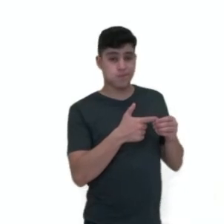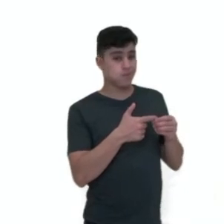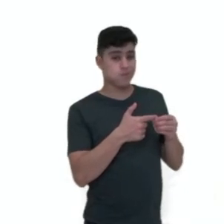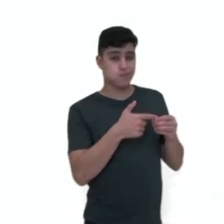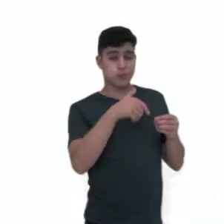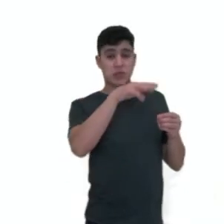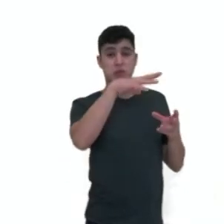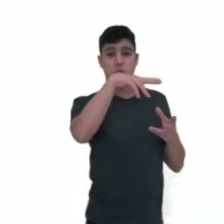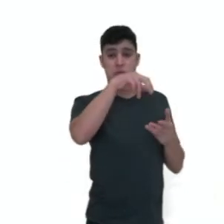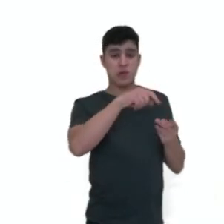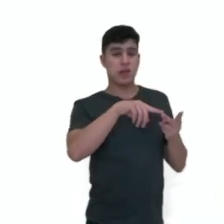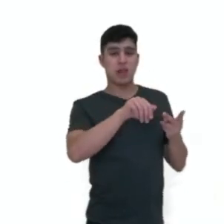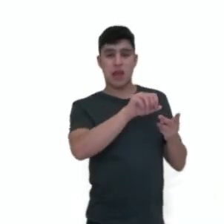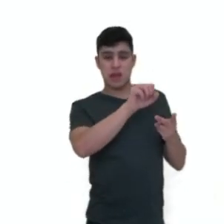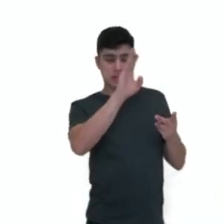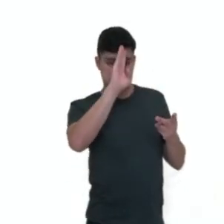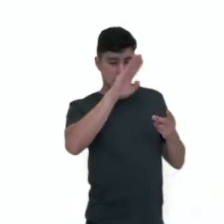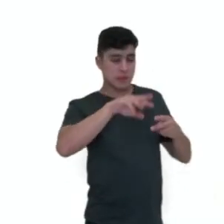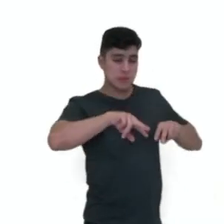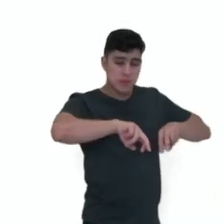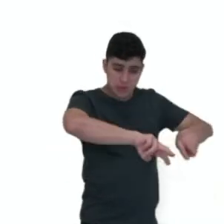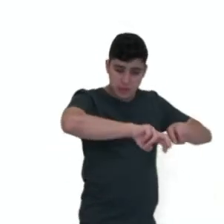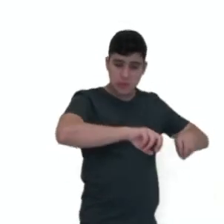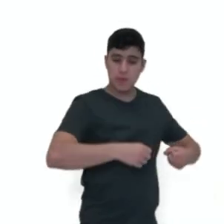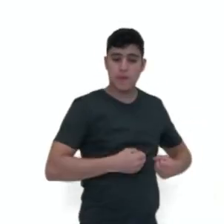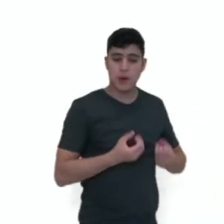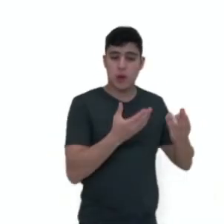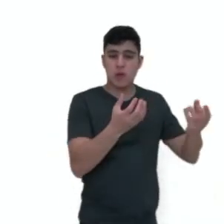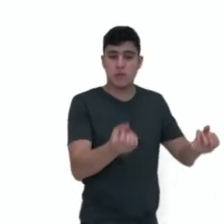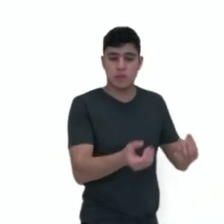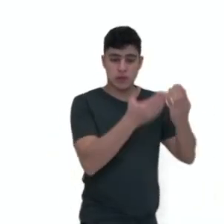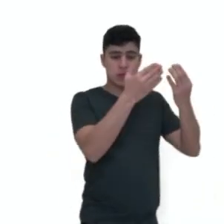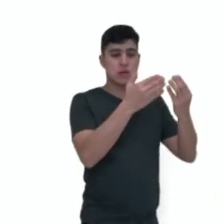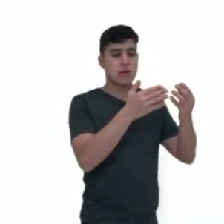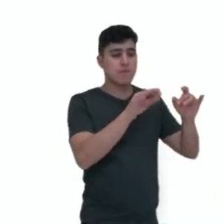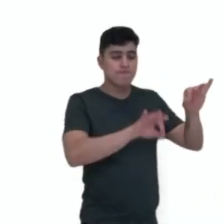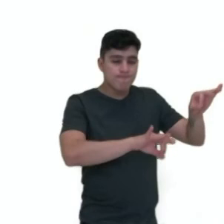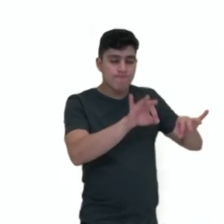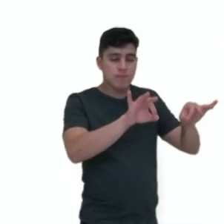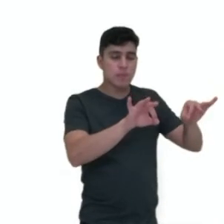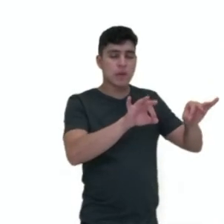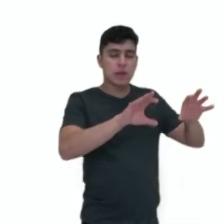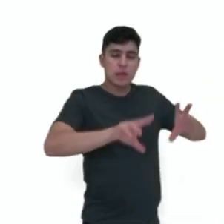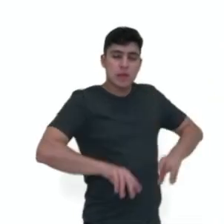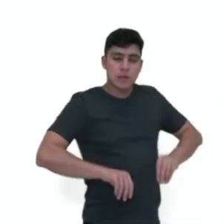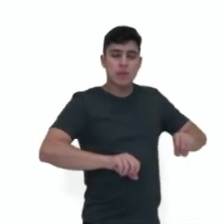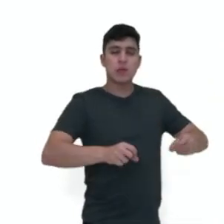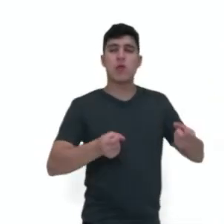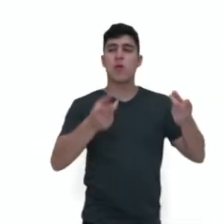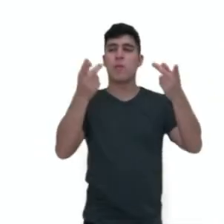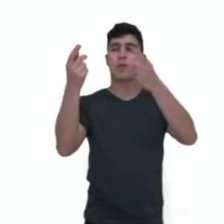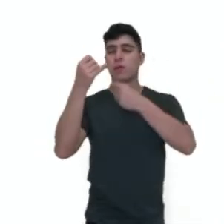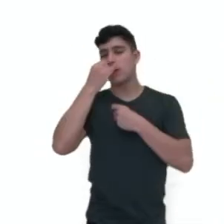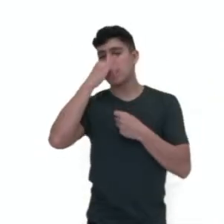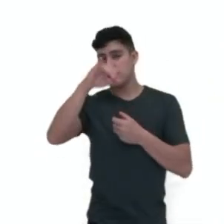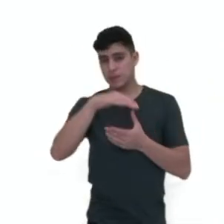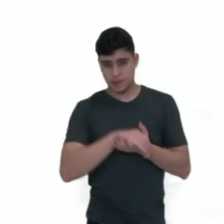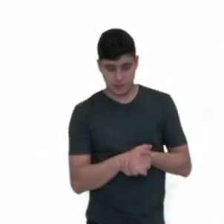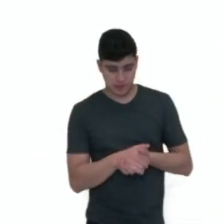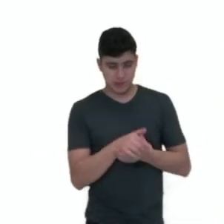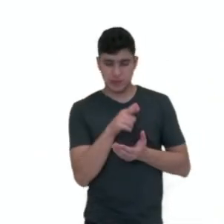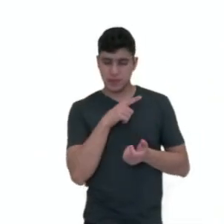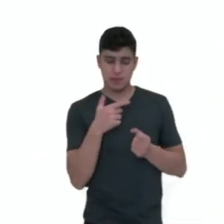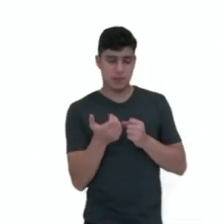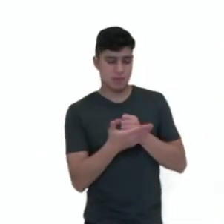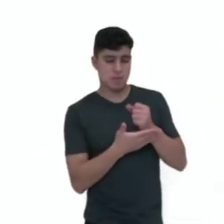mundo, atuando principalmente na exploração e produção, refino e geração e comercialização de energia. Temos uma grande base